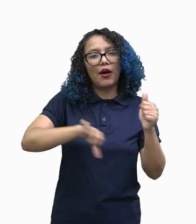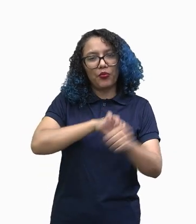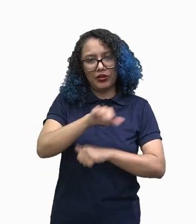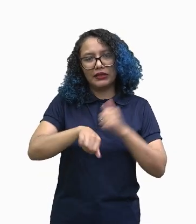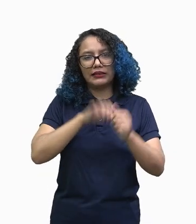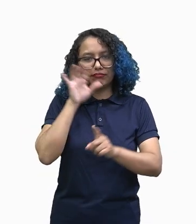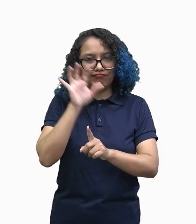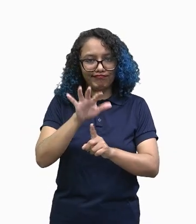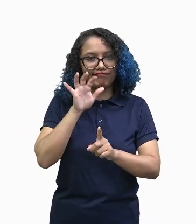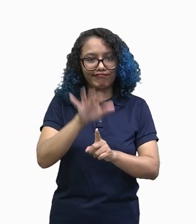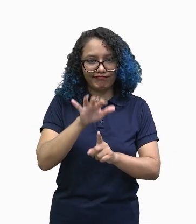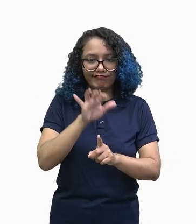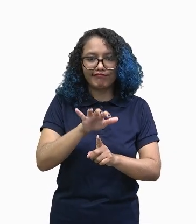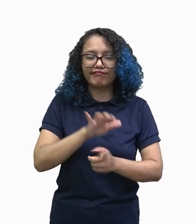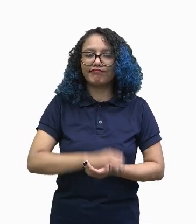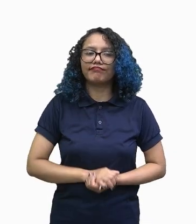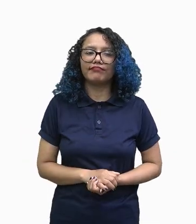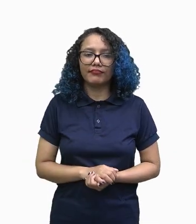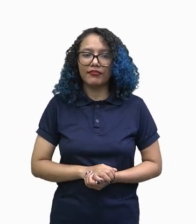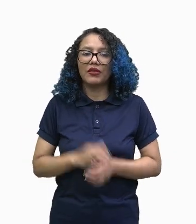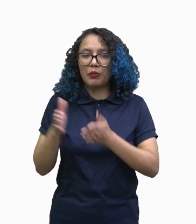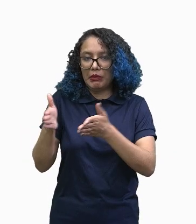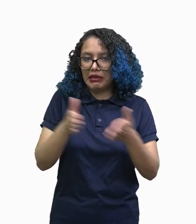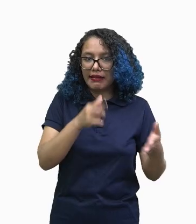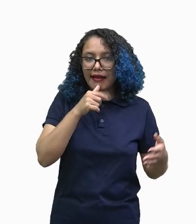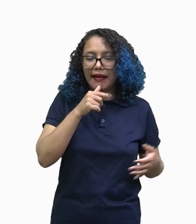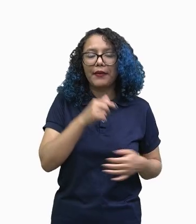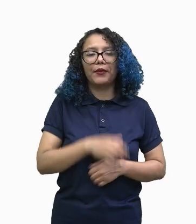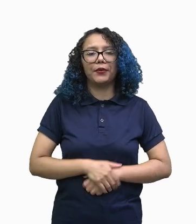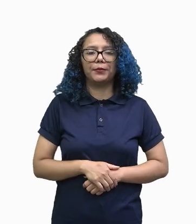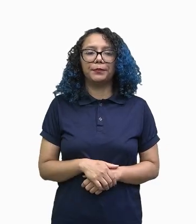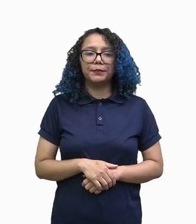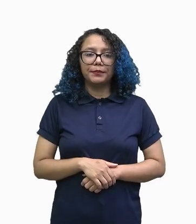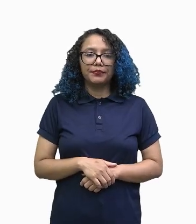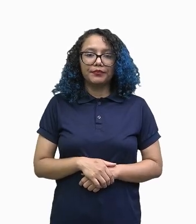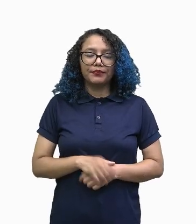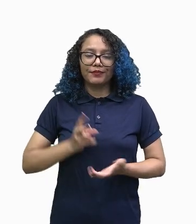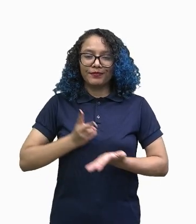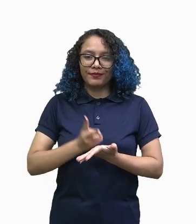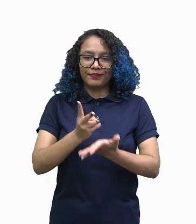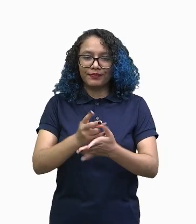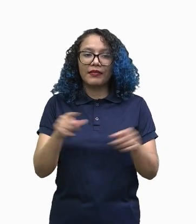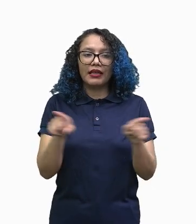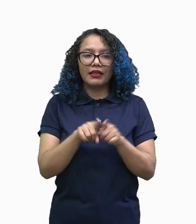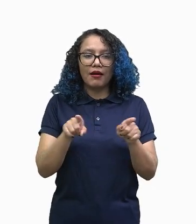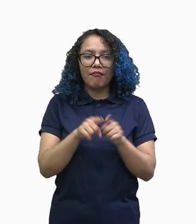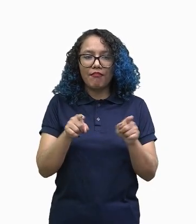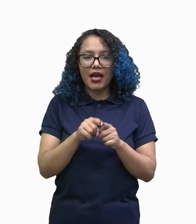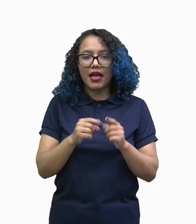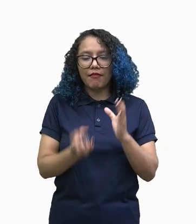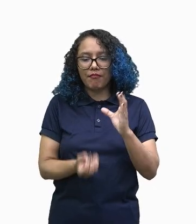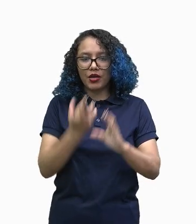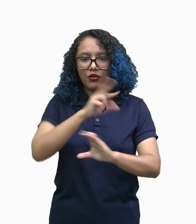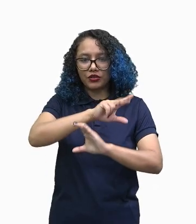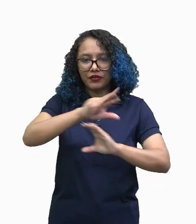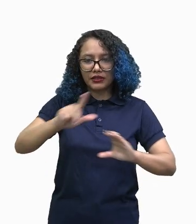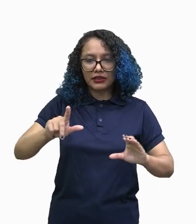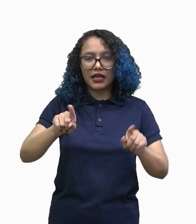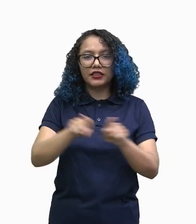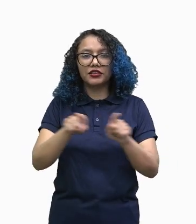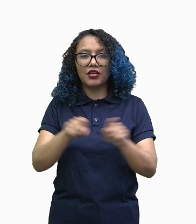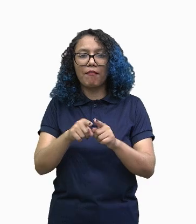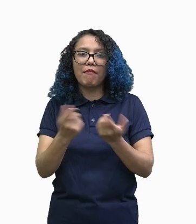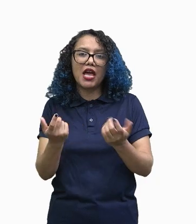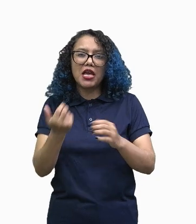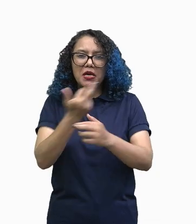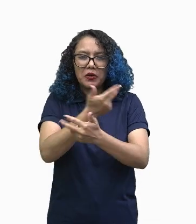alteração do ciclo hidrológico. E nós temos também a perda de biodiversidade e extinção de